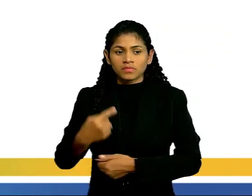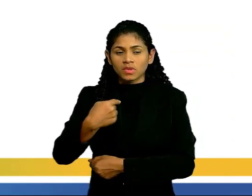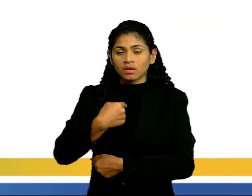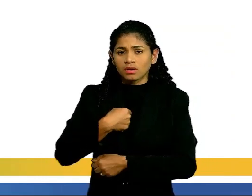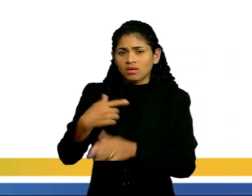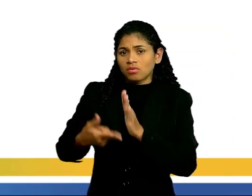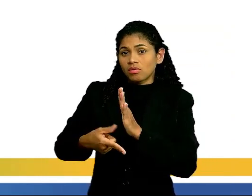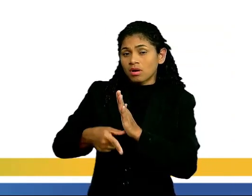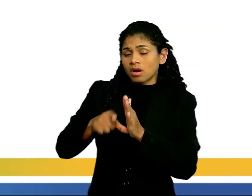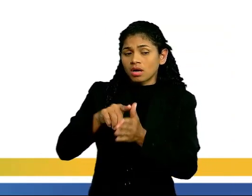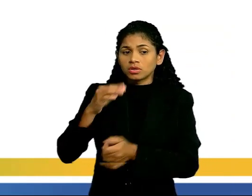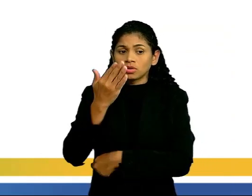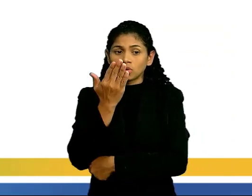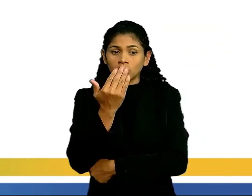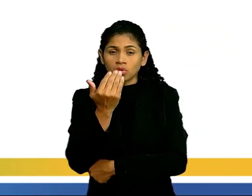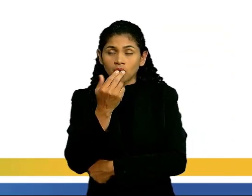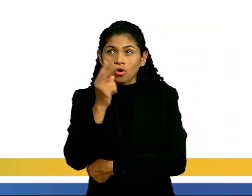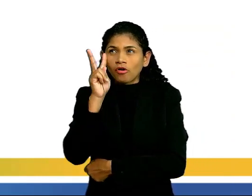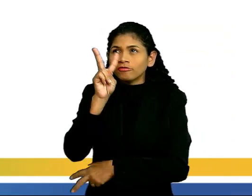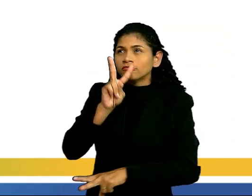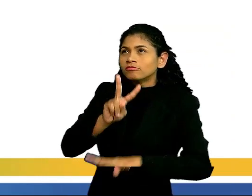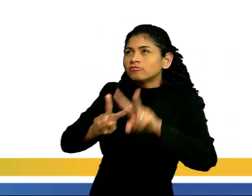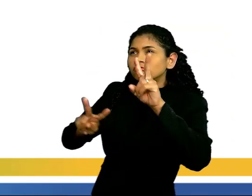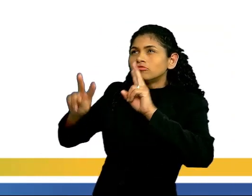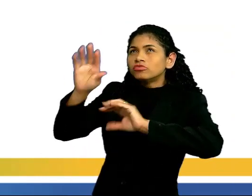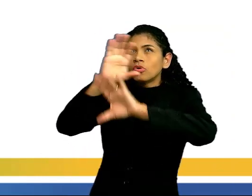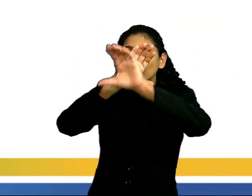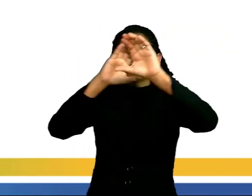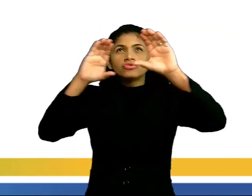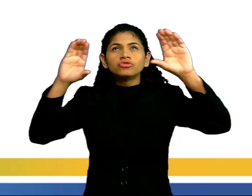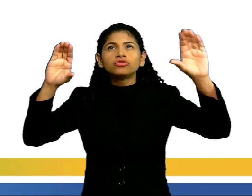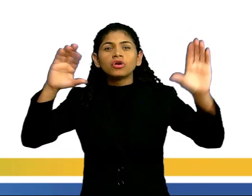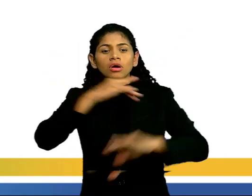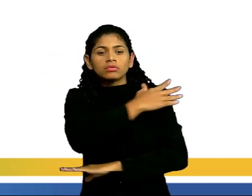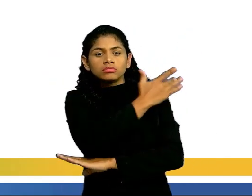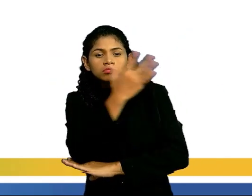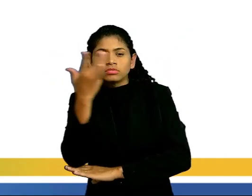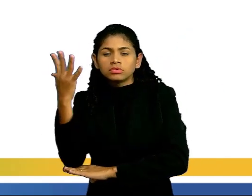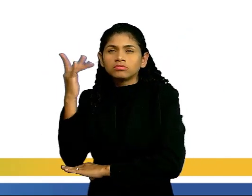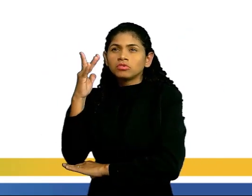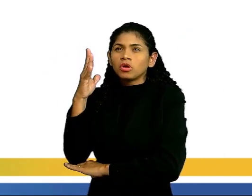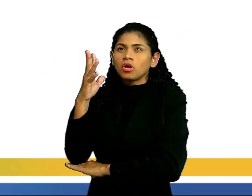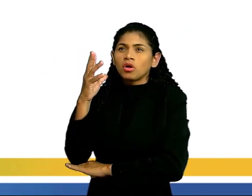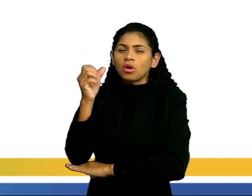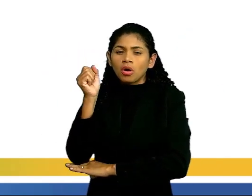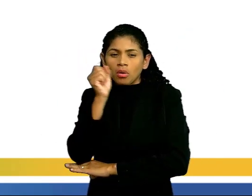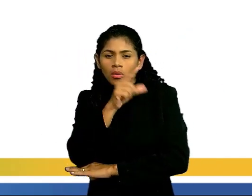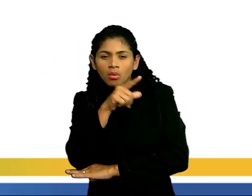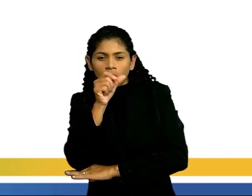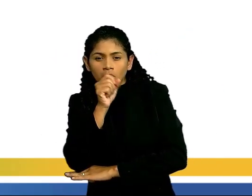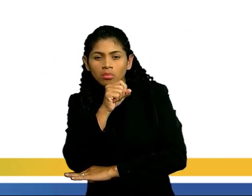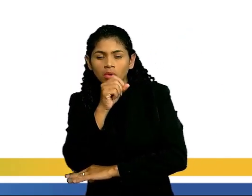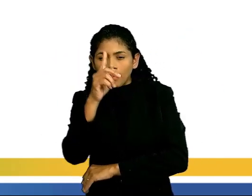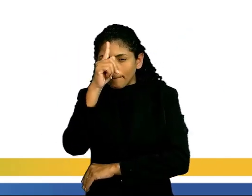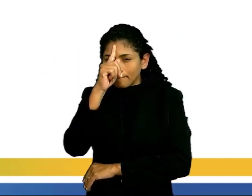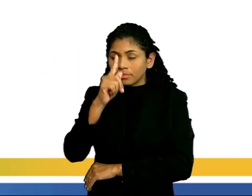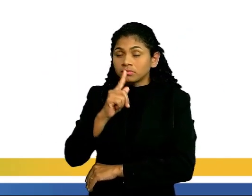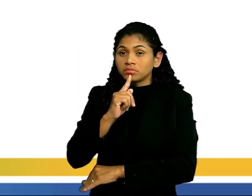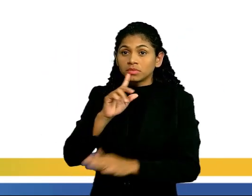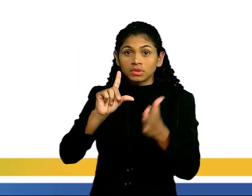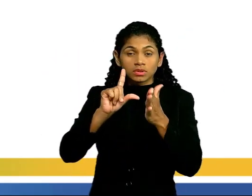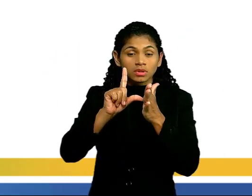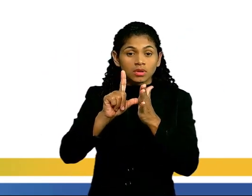Eu que antes de comer via o céu, as árvores, as aves, tudo amarelo, depois que comi,